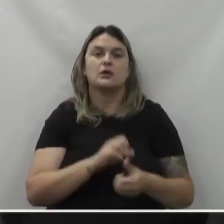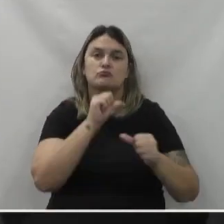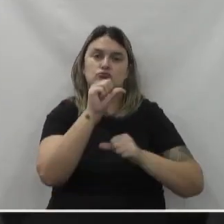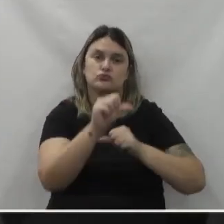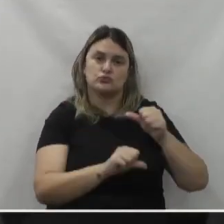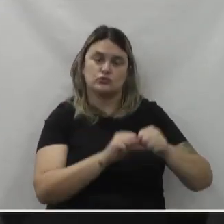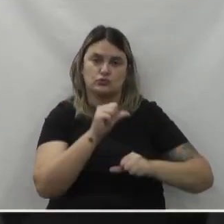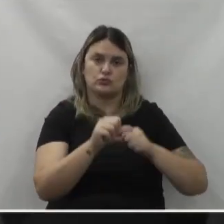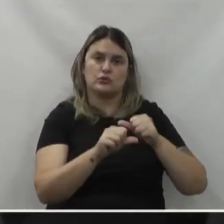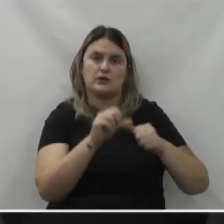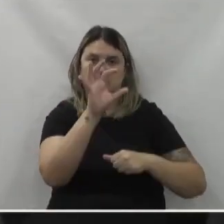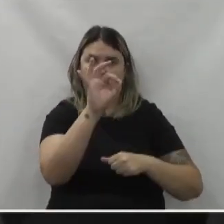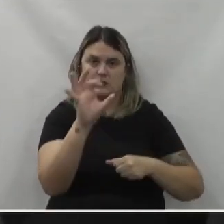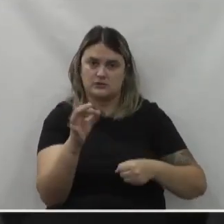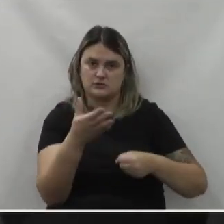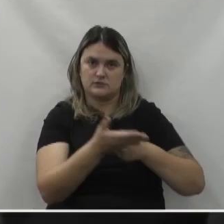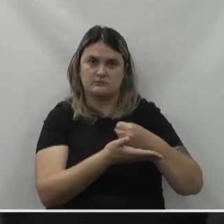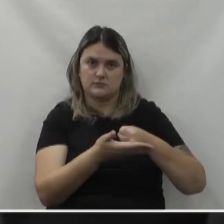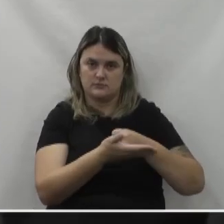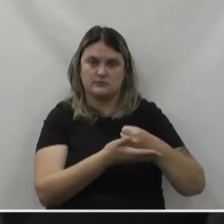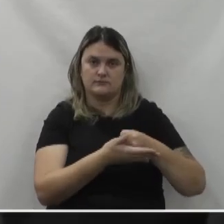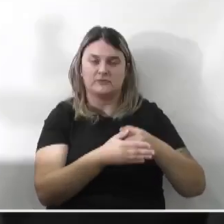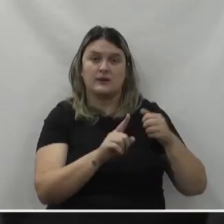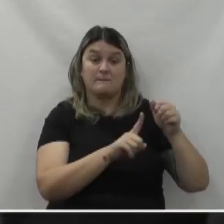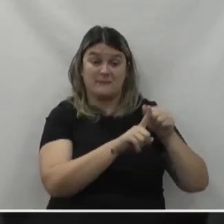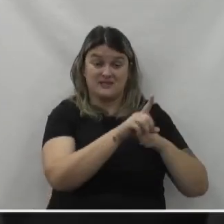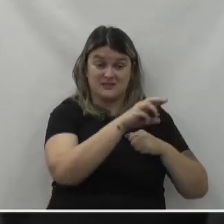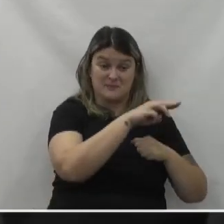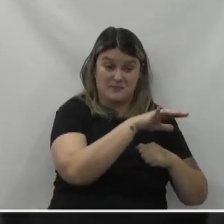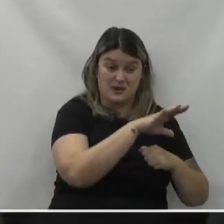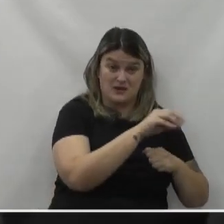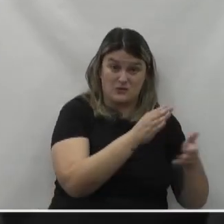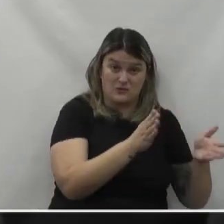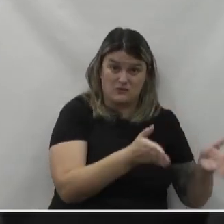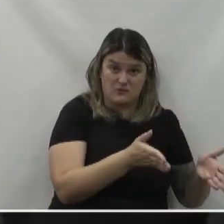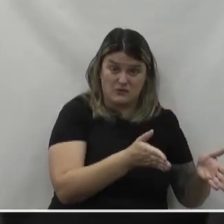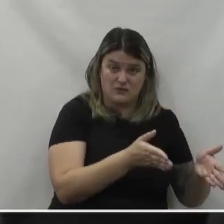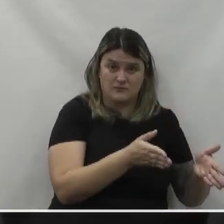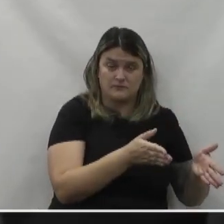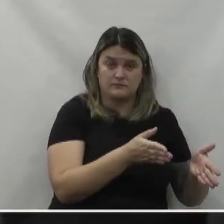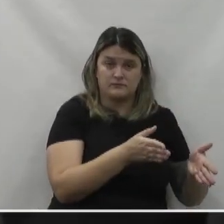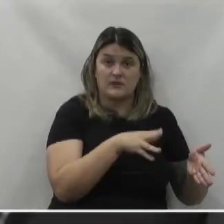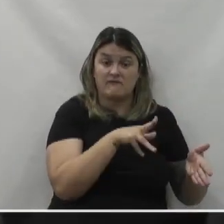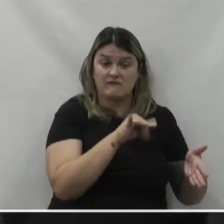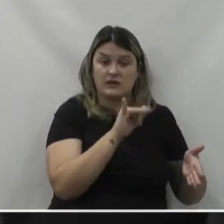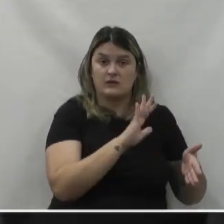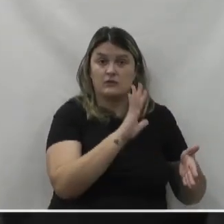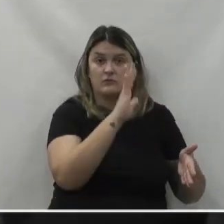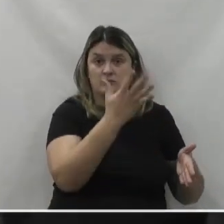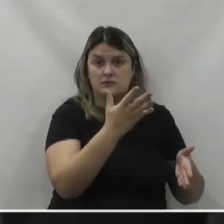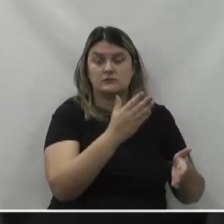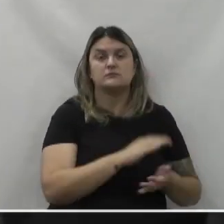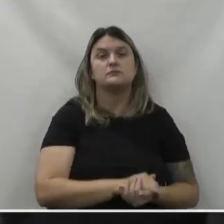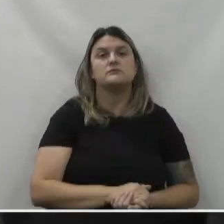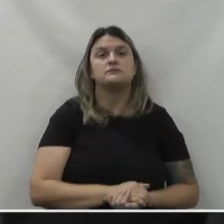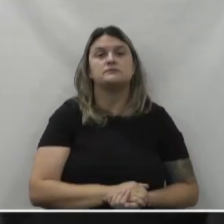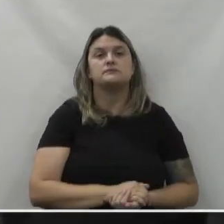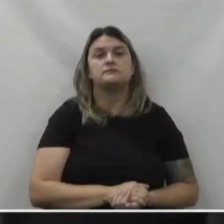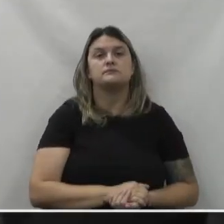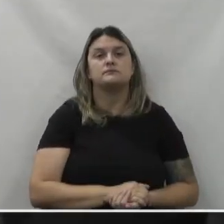alteração, que é em maio, né, esse ano ainda vai acontecer dessa forma.